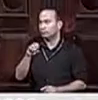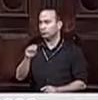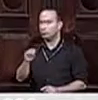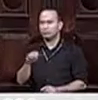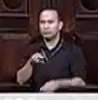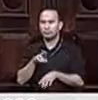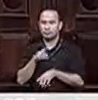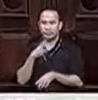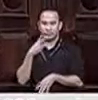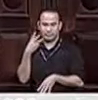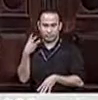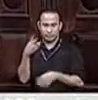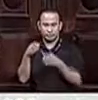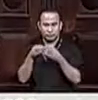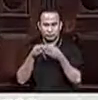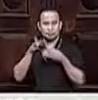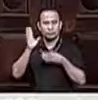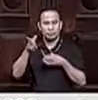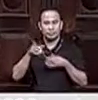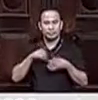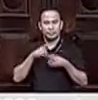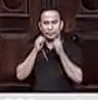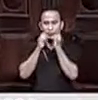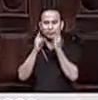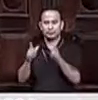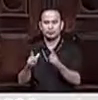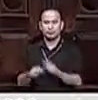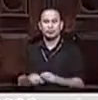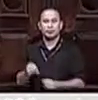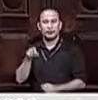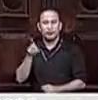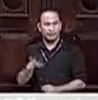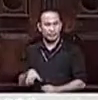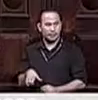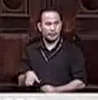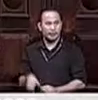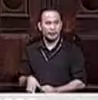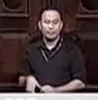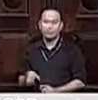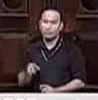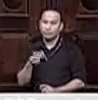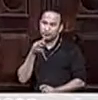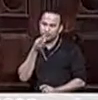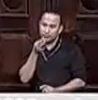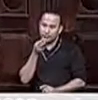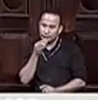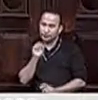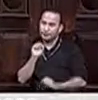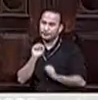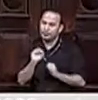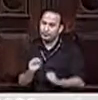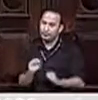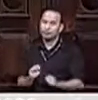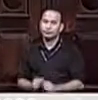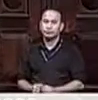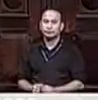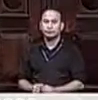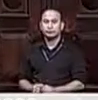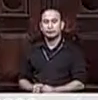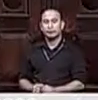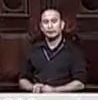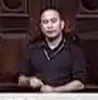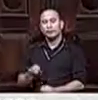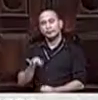já tem na casa. Então, essa é uma hipótese que passa a ser